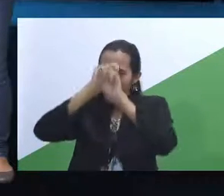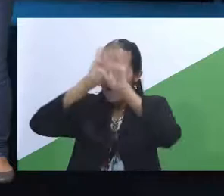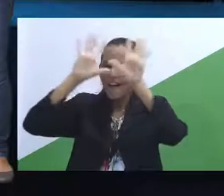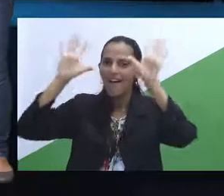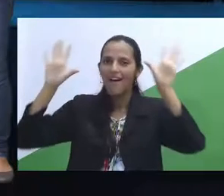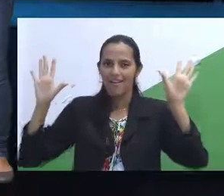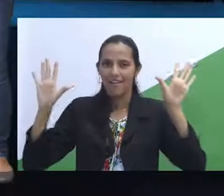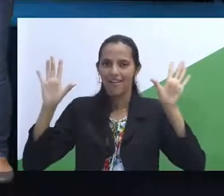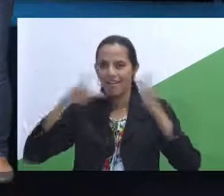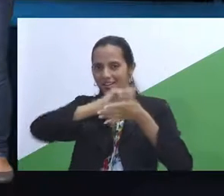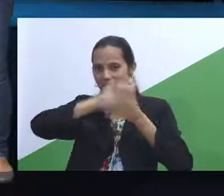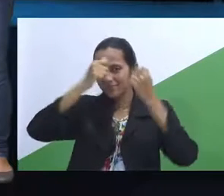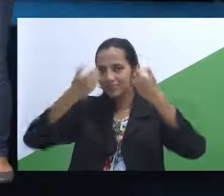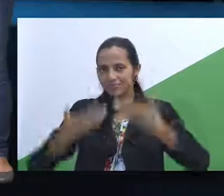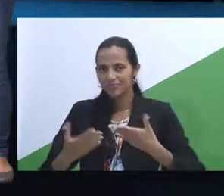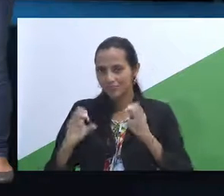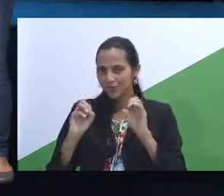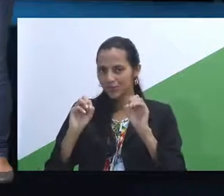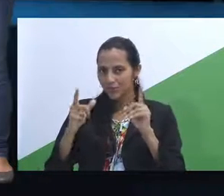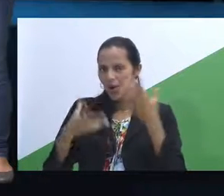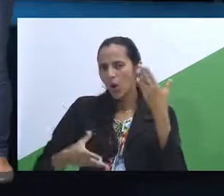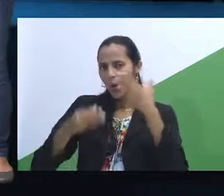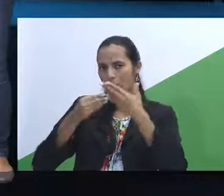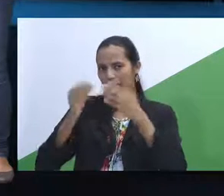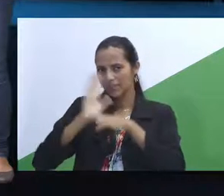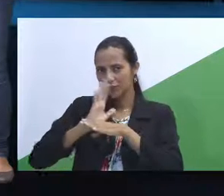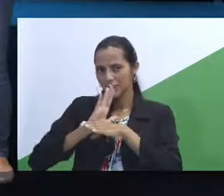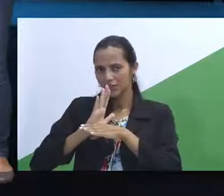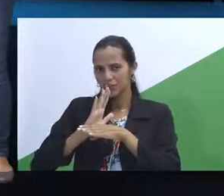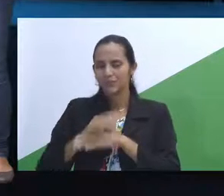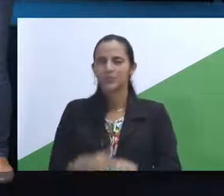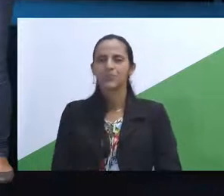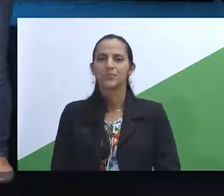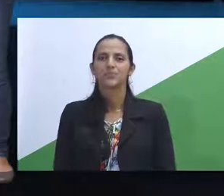até aqui o que nós falamos, então, na nossa aula de história de hoje.